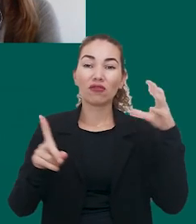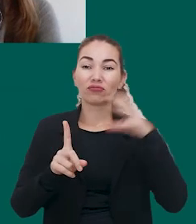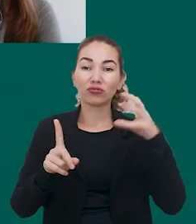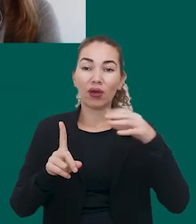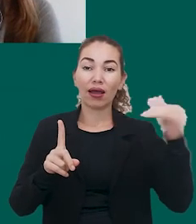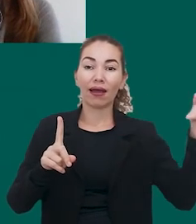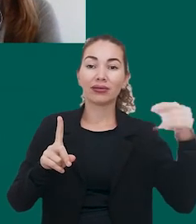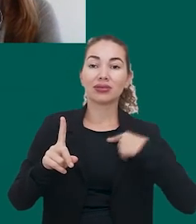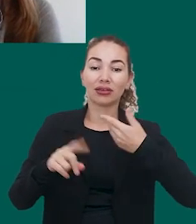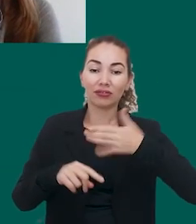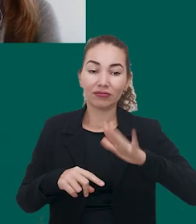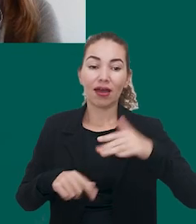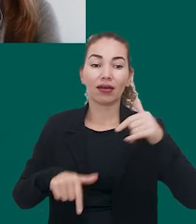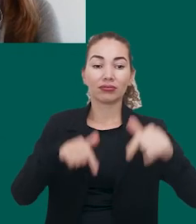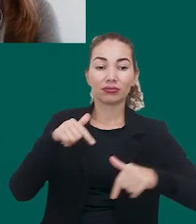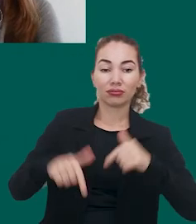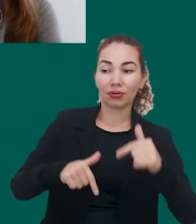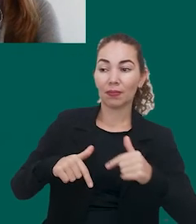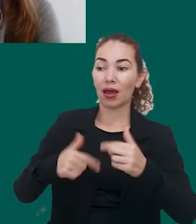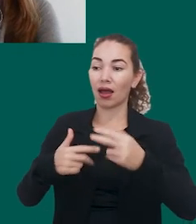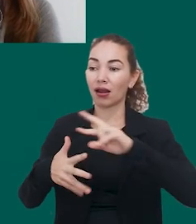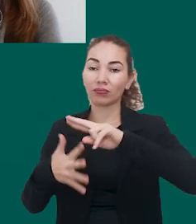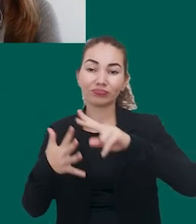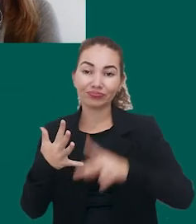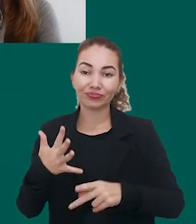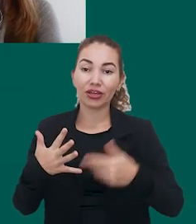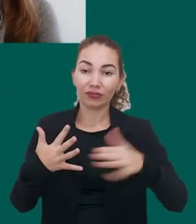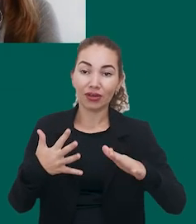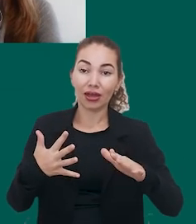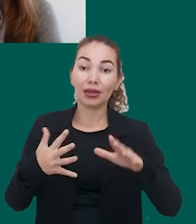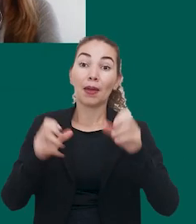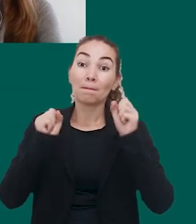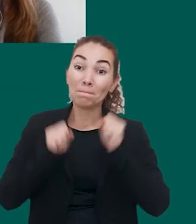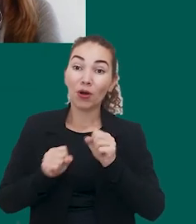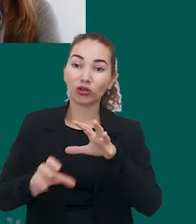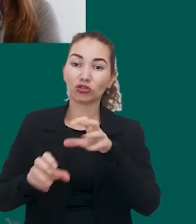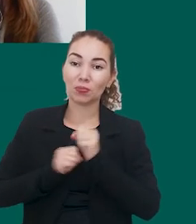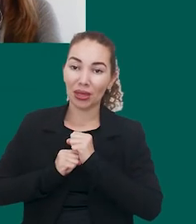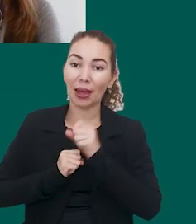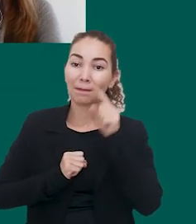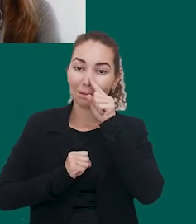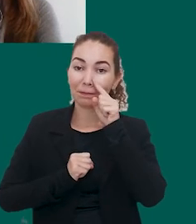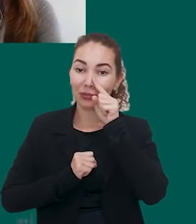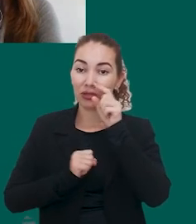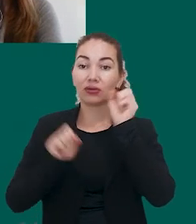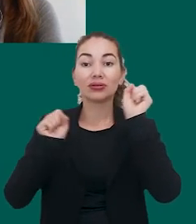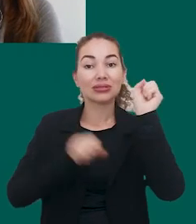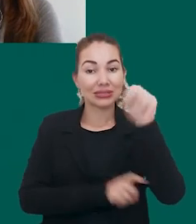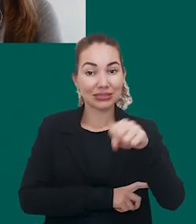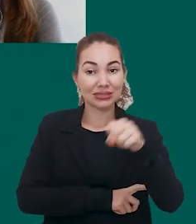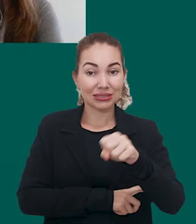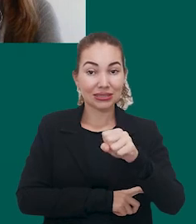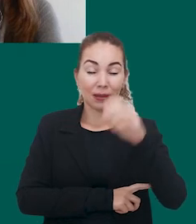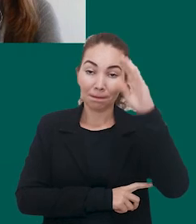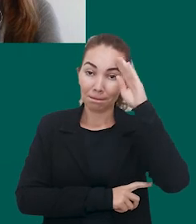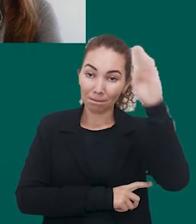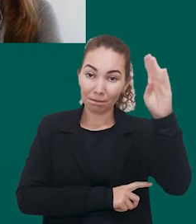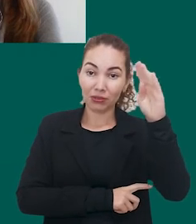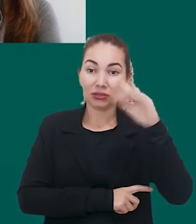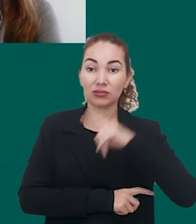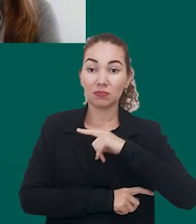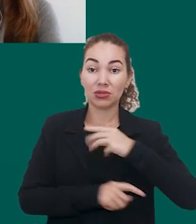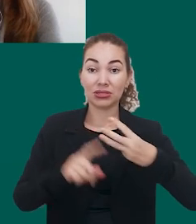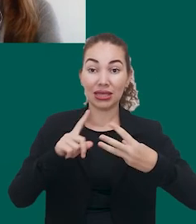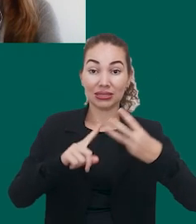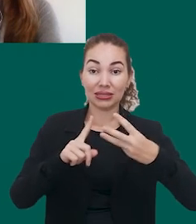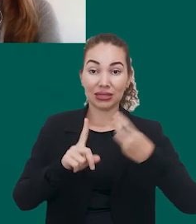3º trimestre, que é quando os órgãos já estão mais bem formados, tá? Então, gestantes, principalmente no 3º